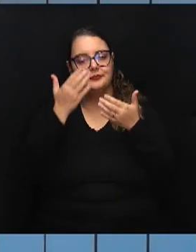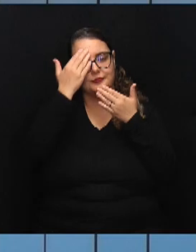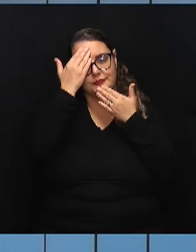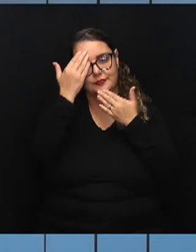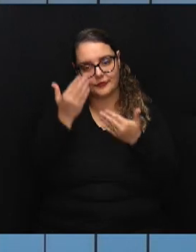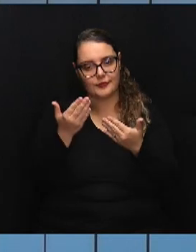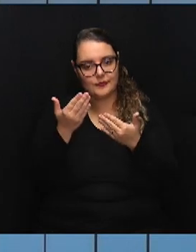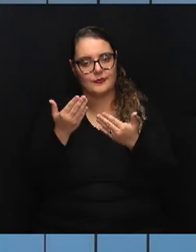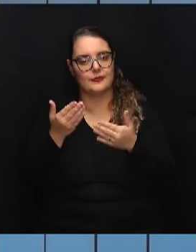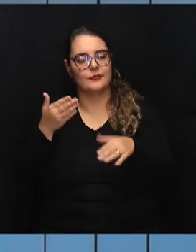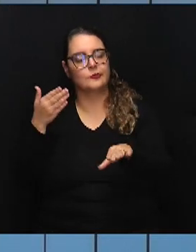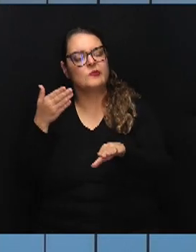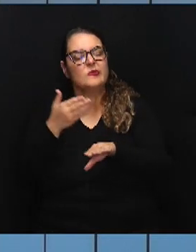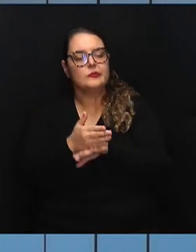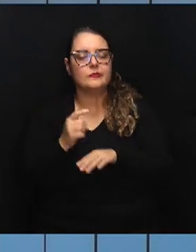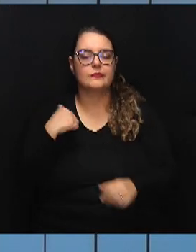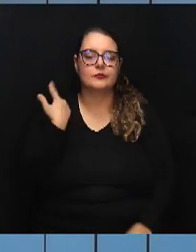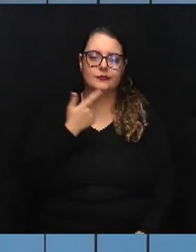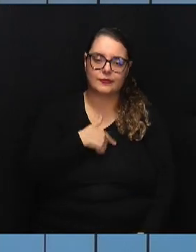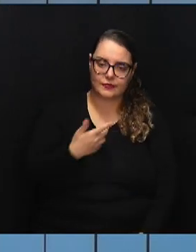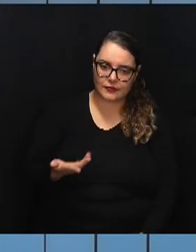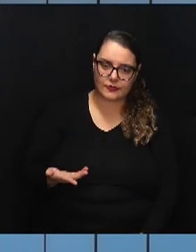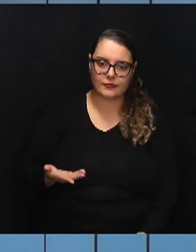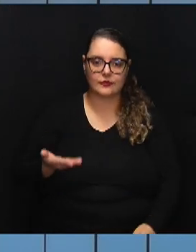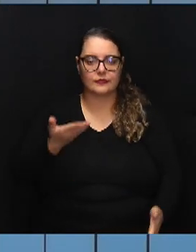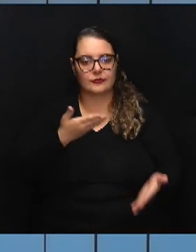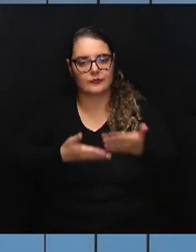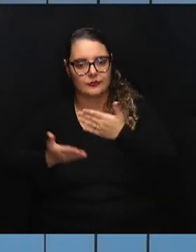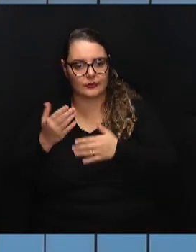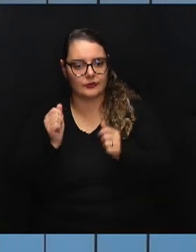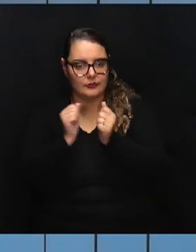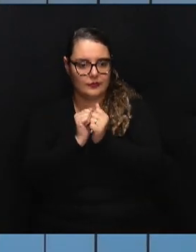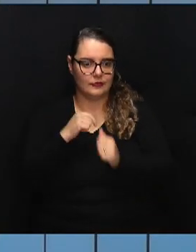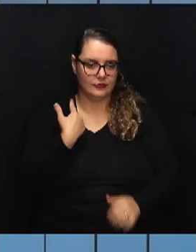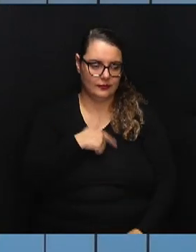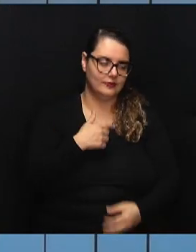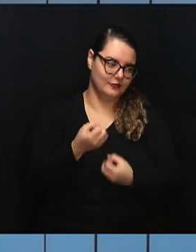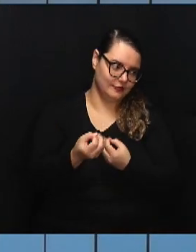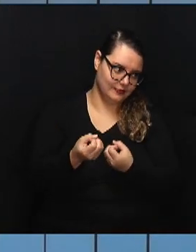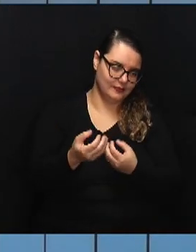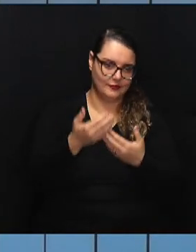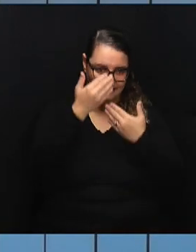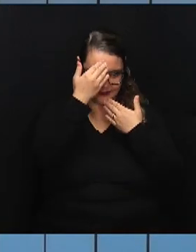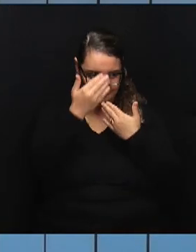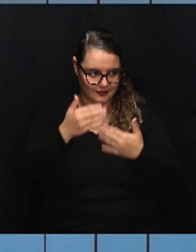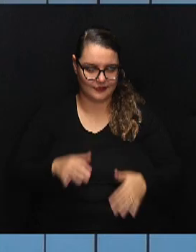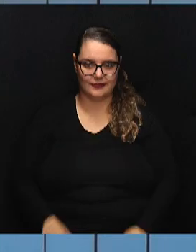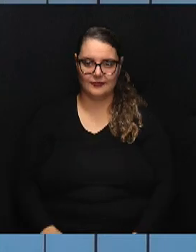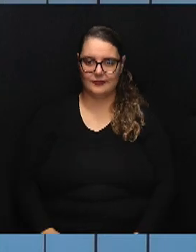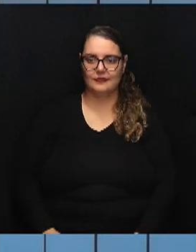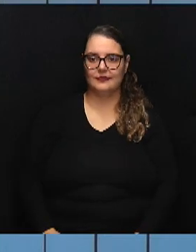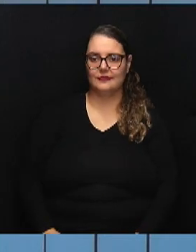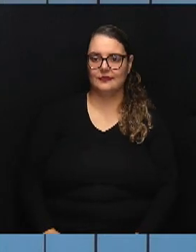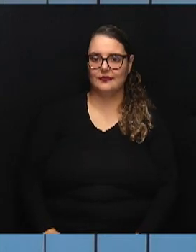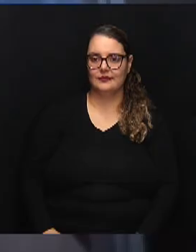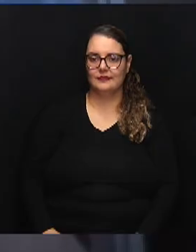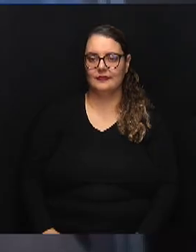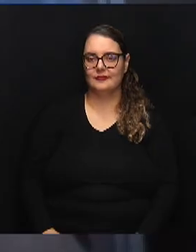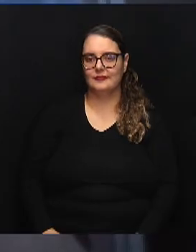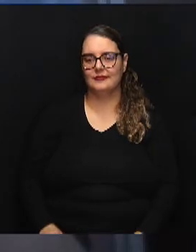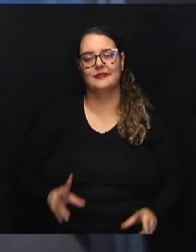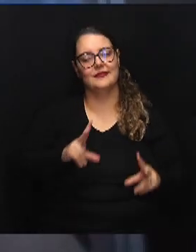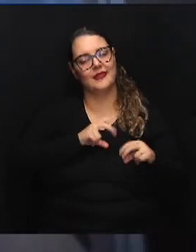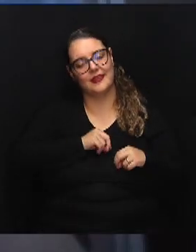agradecer muito a sua participação, por você ter compartilhado aqui com a gente tanta informação. Muito obrigada. Nossa,